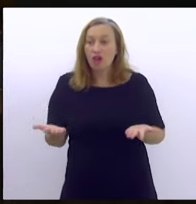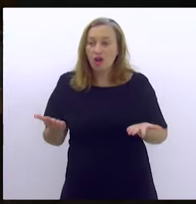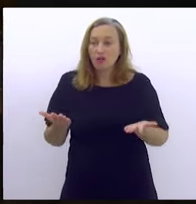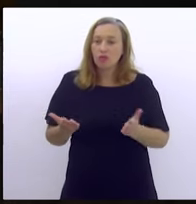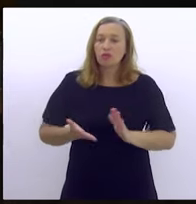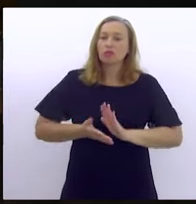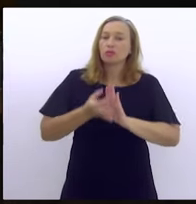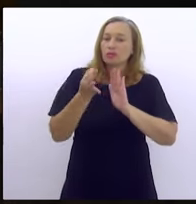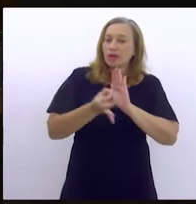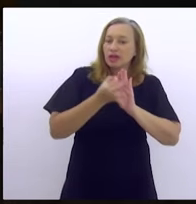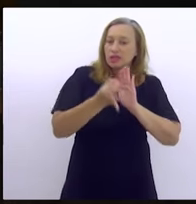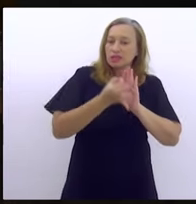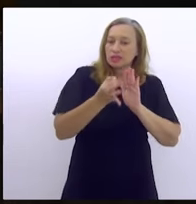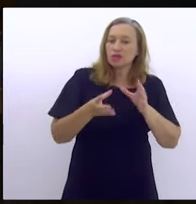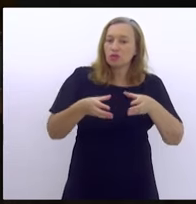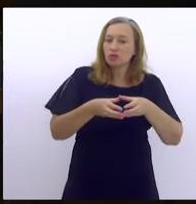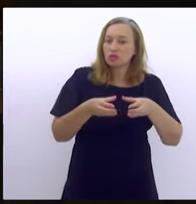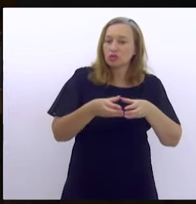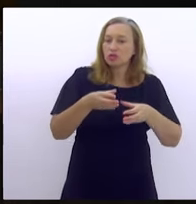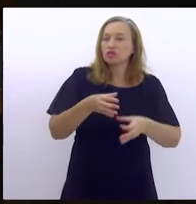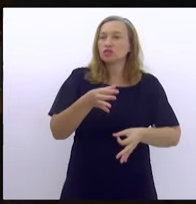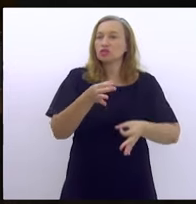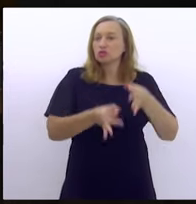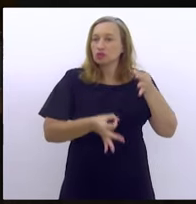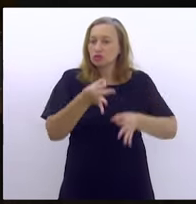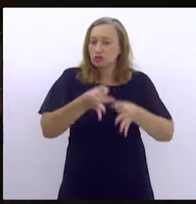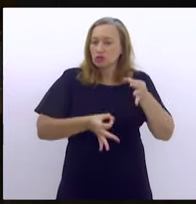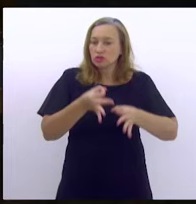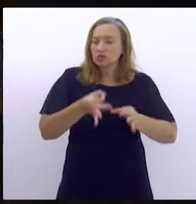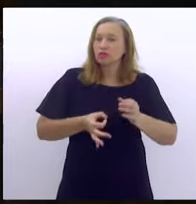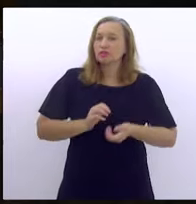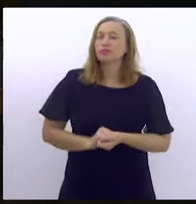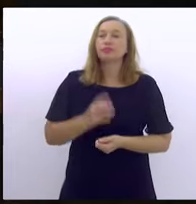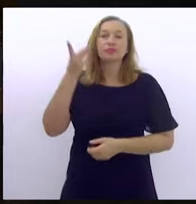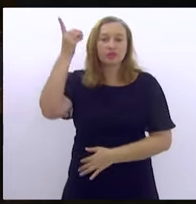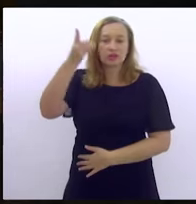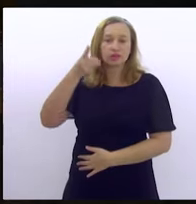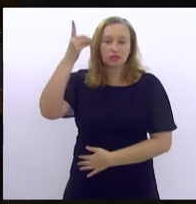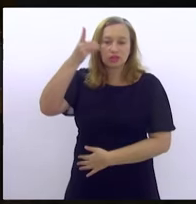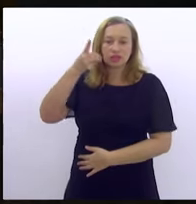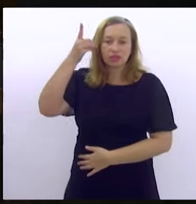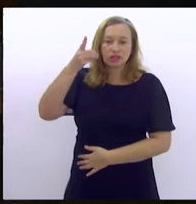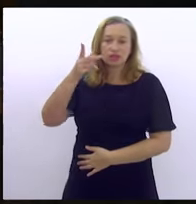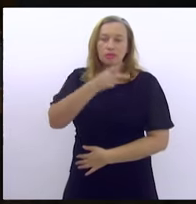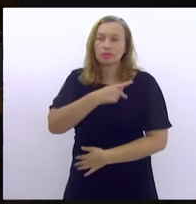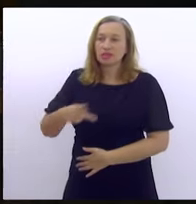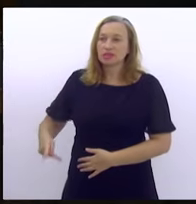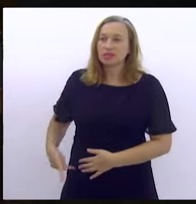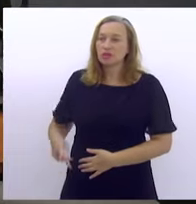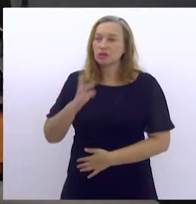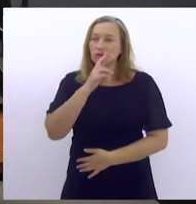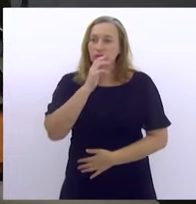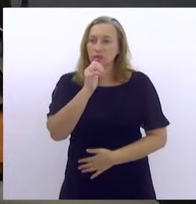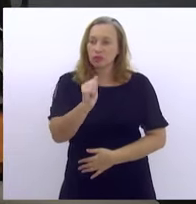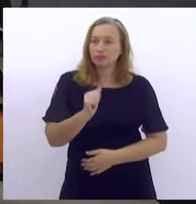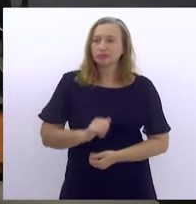para emitir parecer pela Comissão de Constituição e Justiça, deputado presidente Rodrigo Amorim.